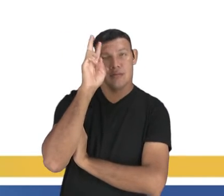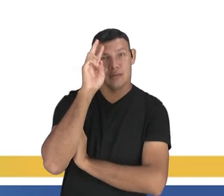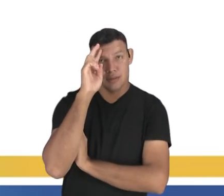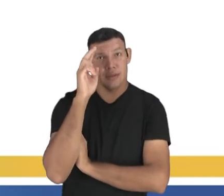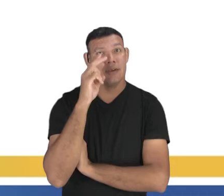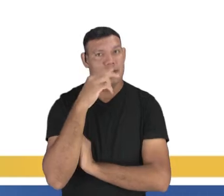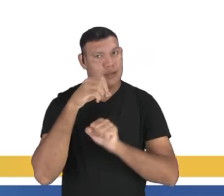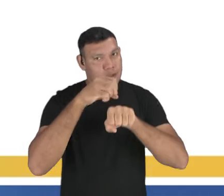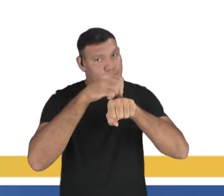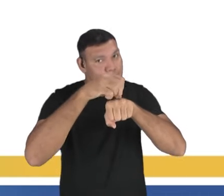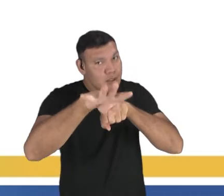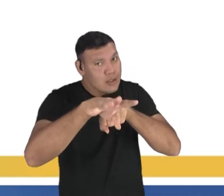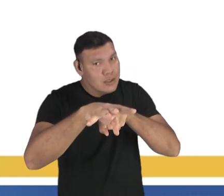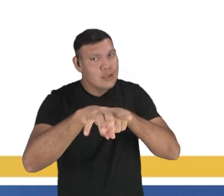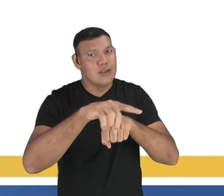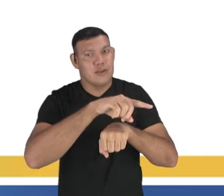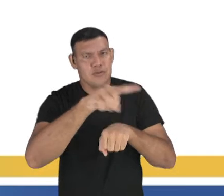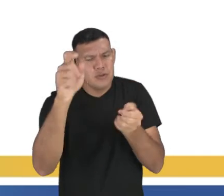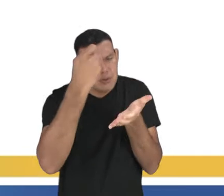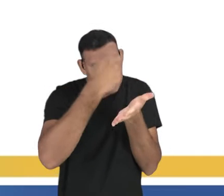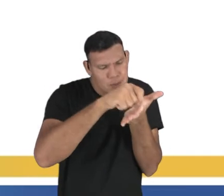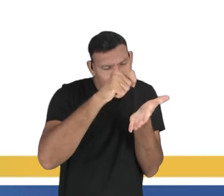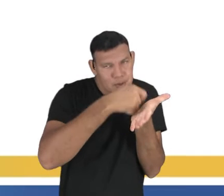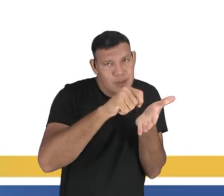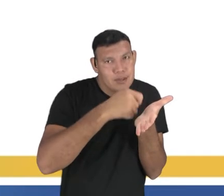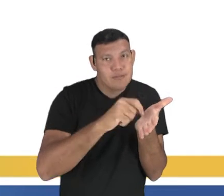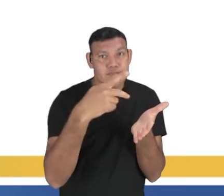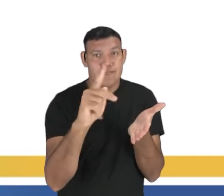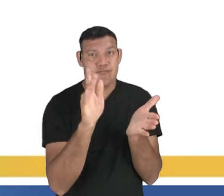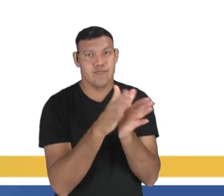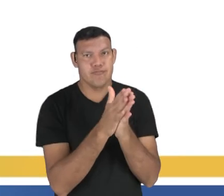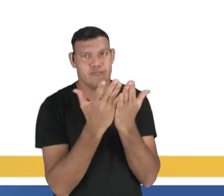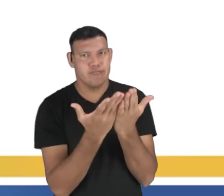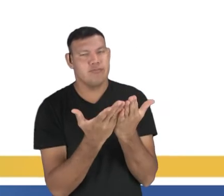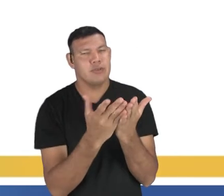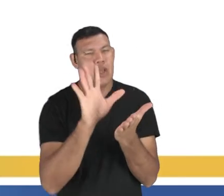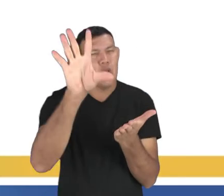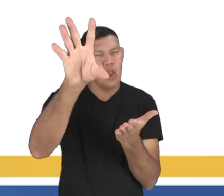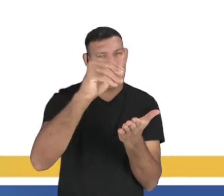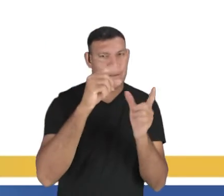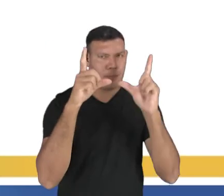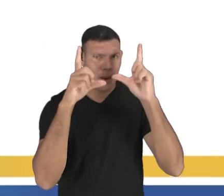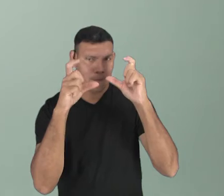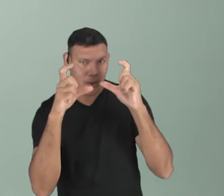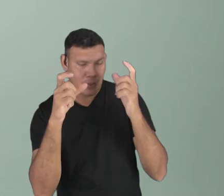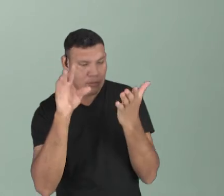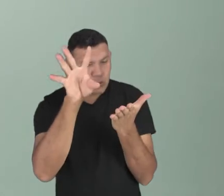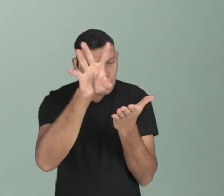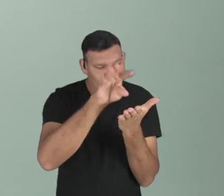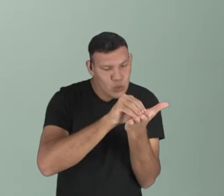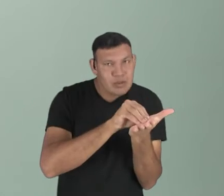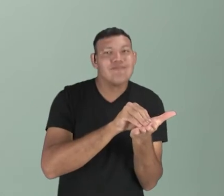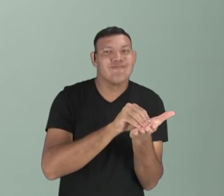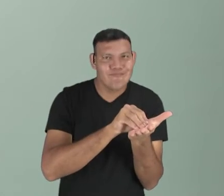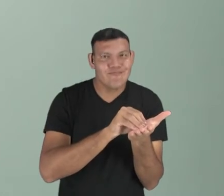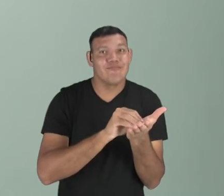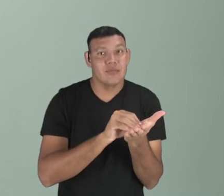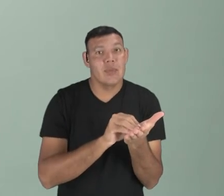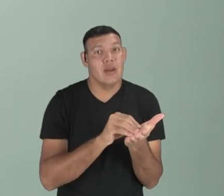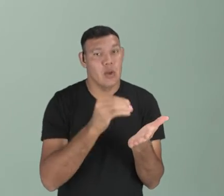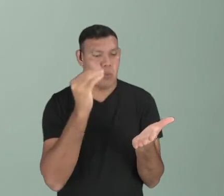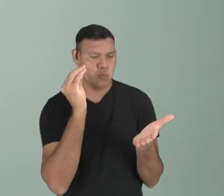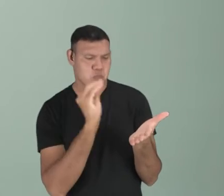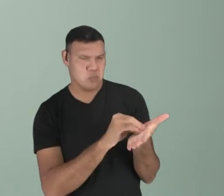que você passe isso para o seu caderno. Tire foto, imprima, registre e coloque no seu caderno, porque